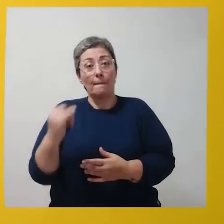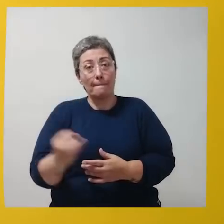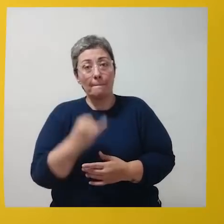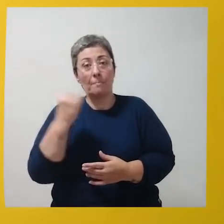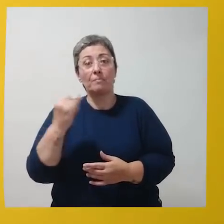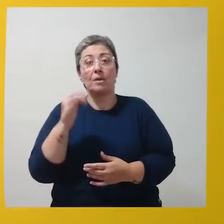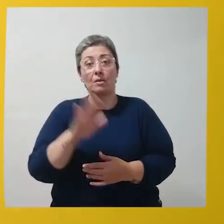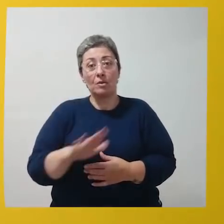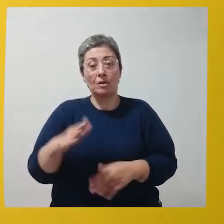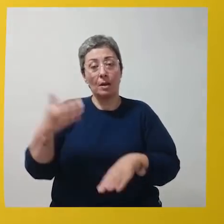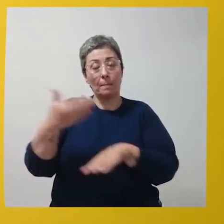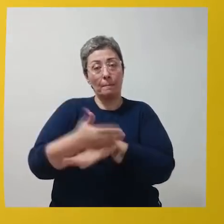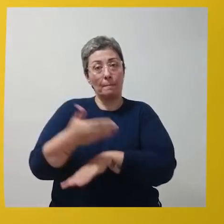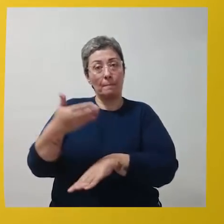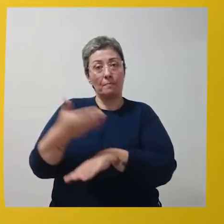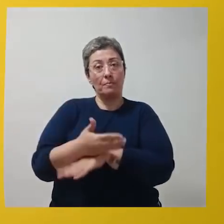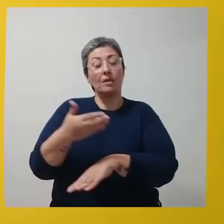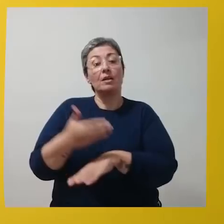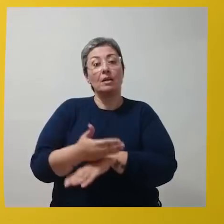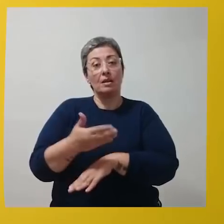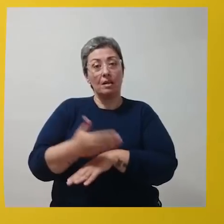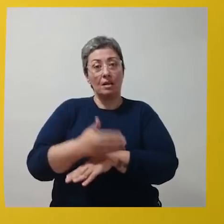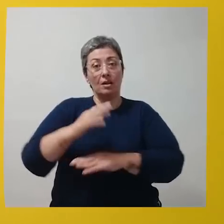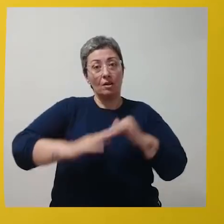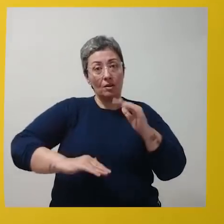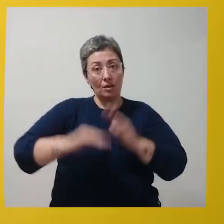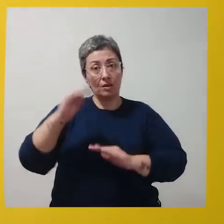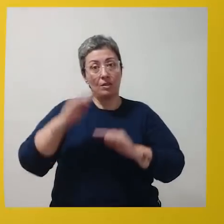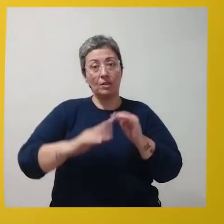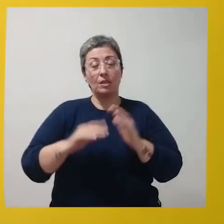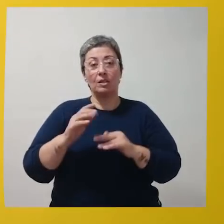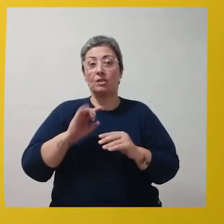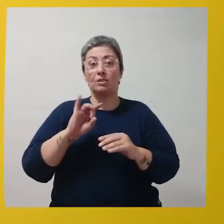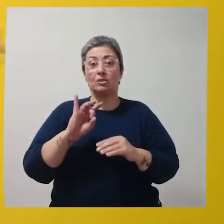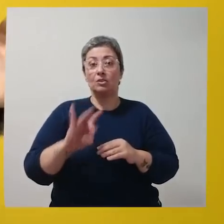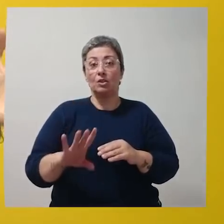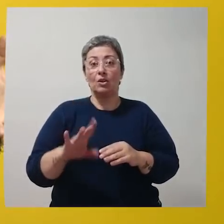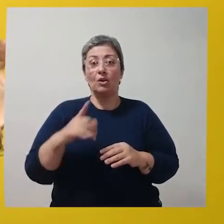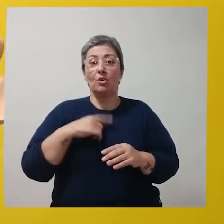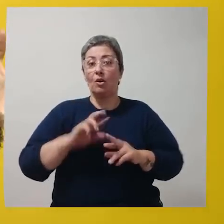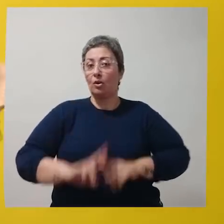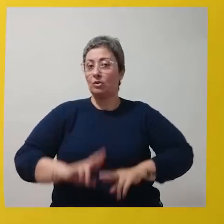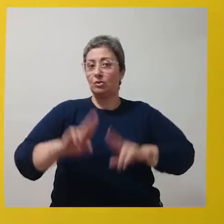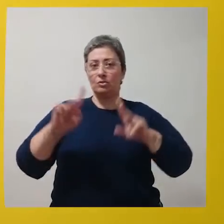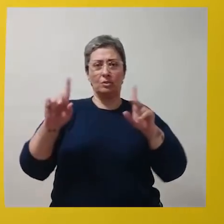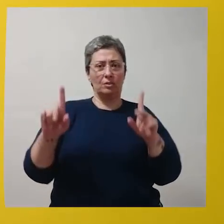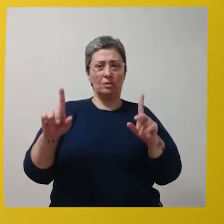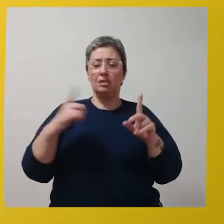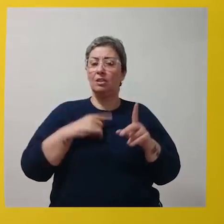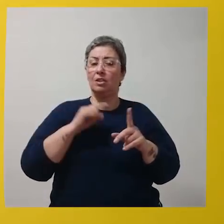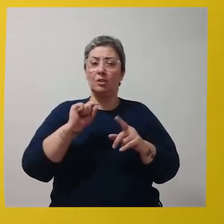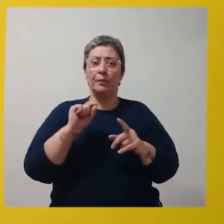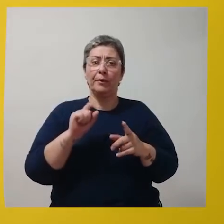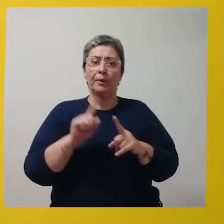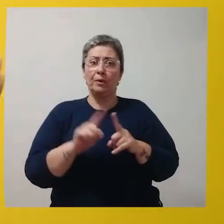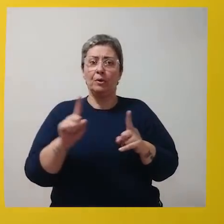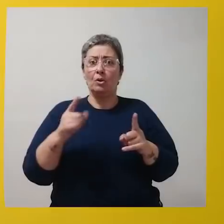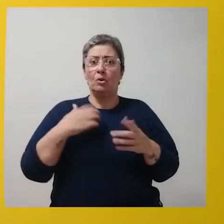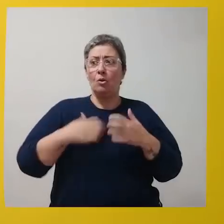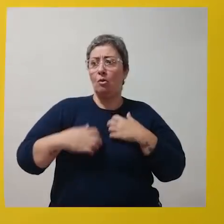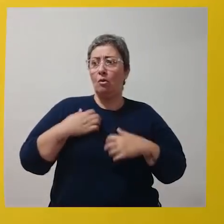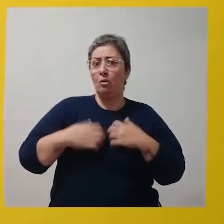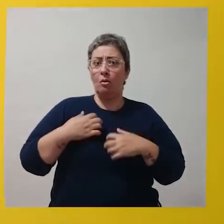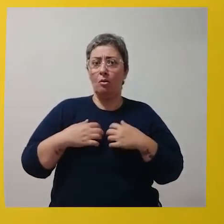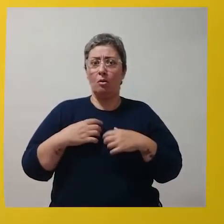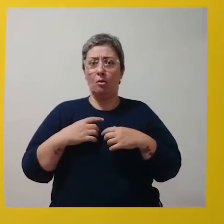é a criança participar da atividade, não ser algo tão diferente, né, a ponto de causar